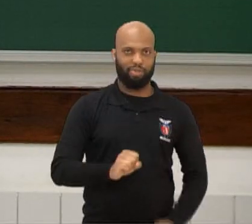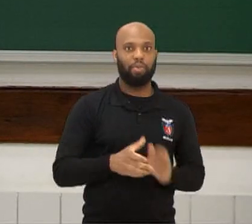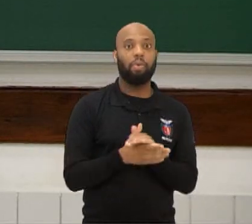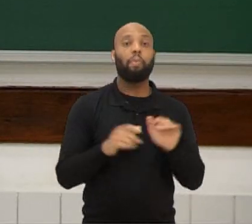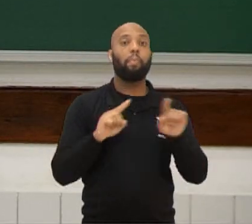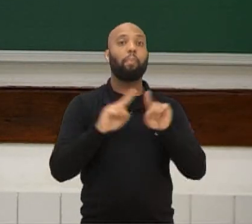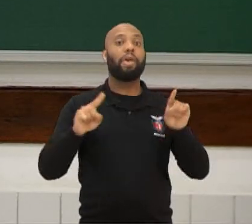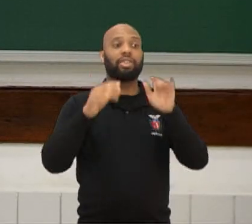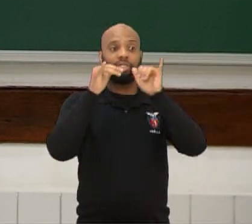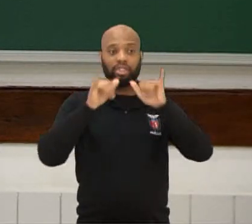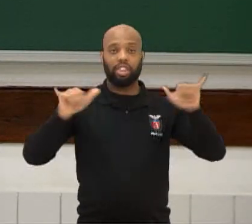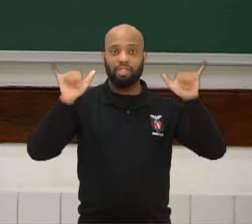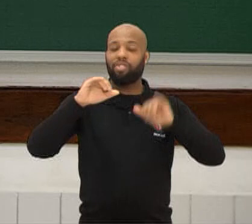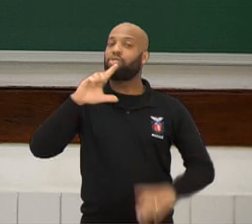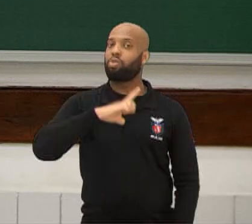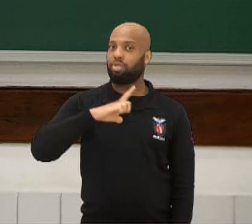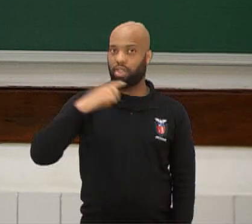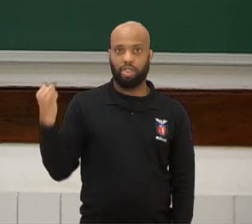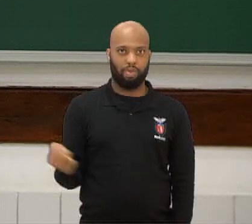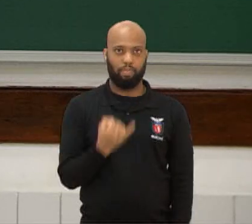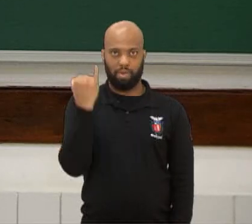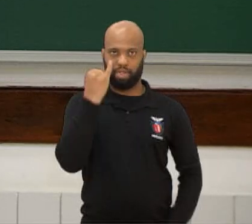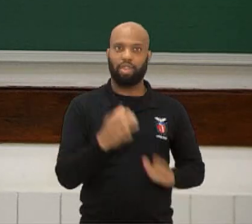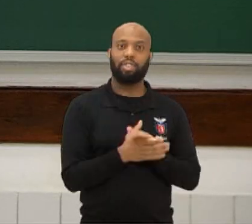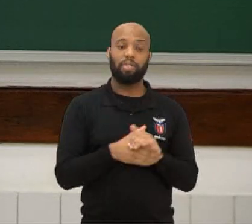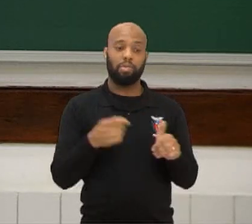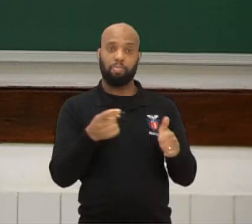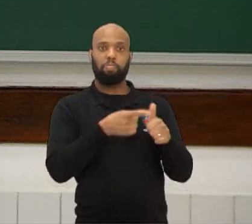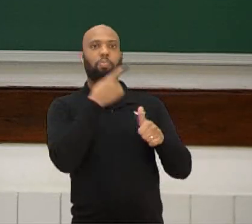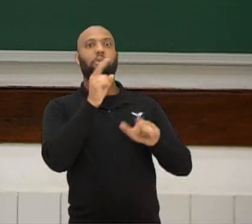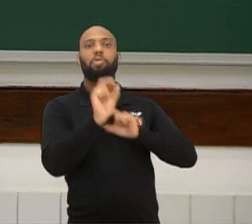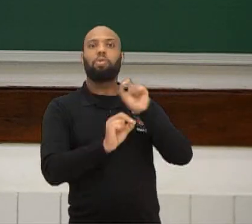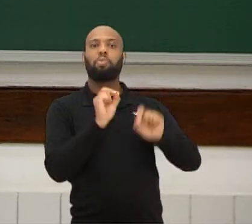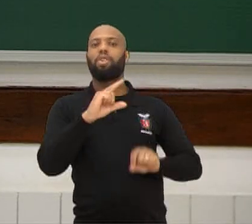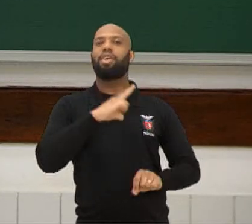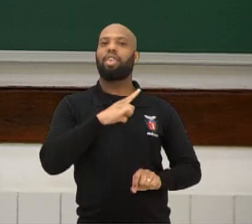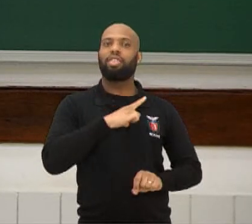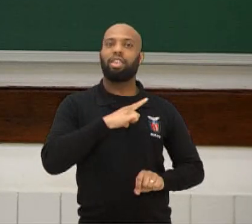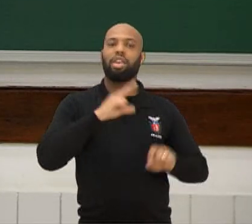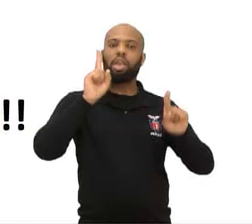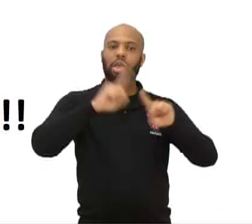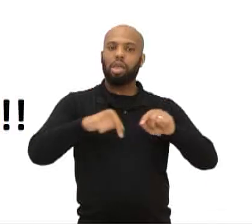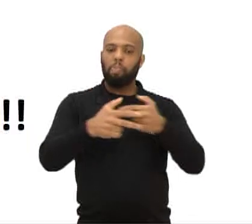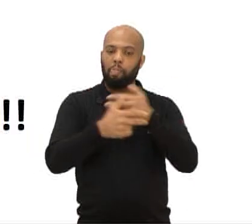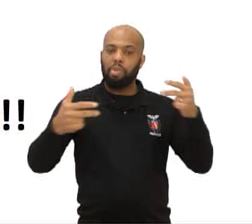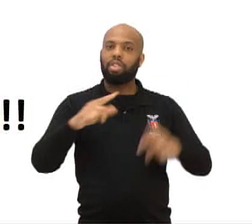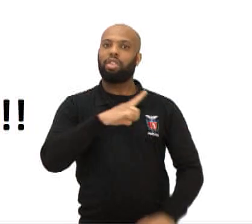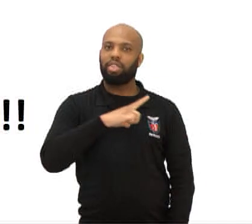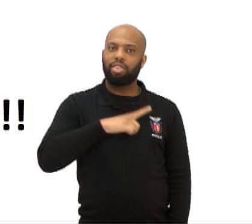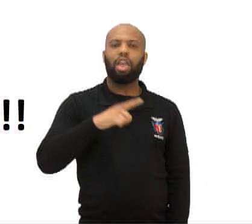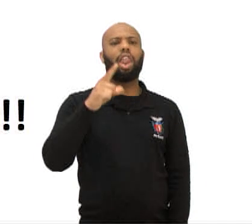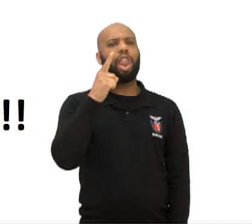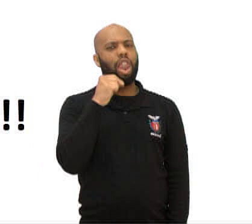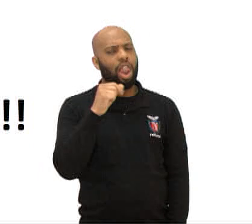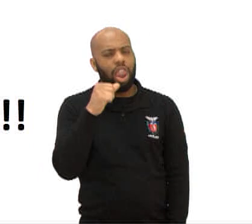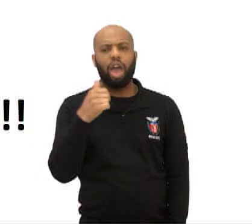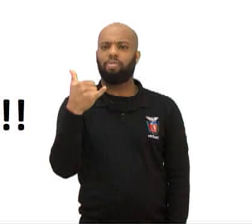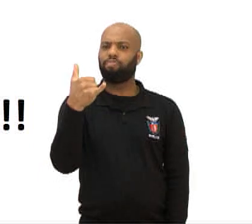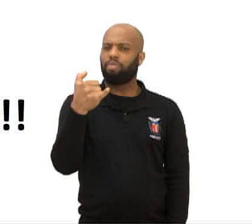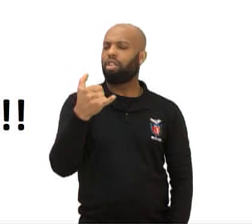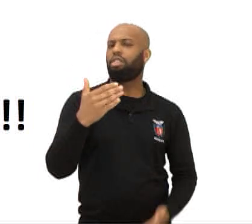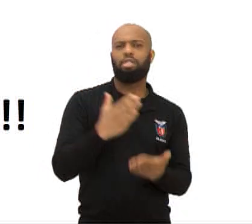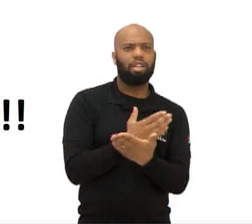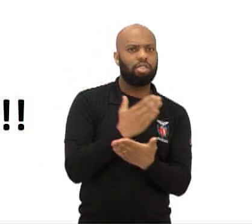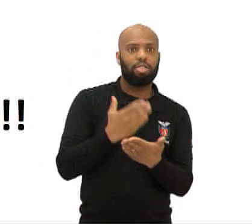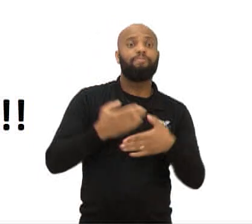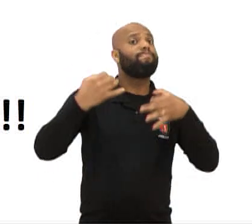antes vamos aos recadinhos lá importantes. Primeira coisa, vocês têm que ter o material em mãos ali. Lápis, caderno, caneta, tudo